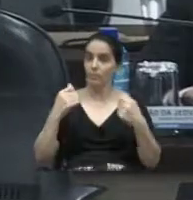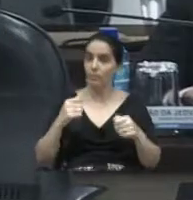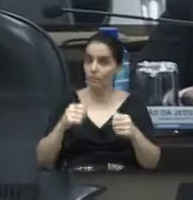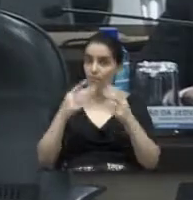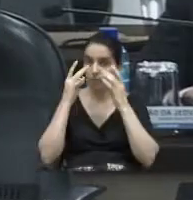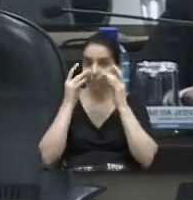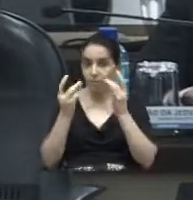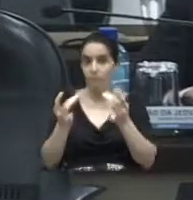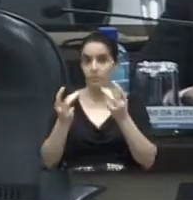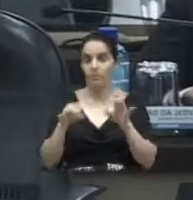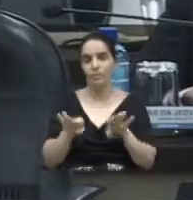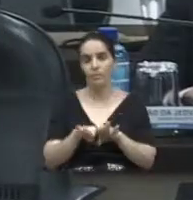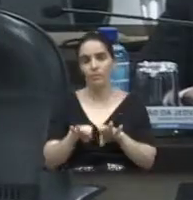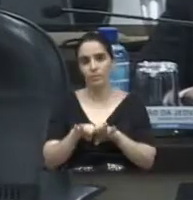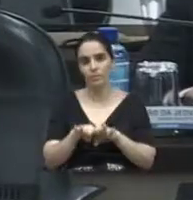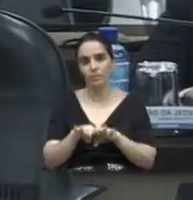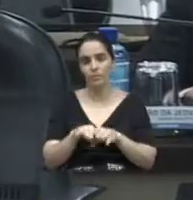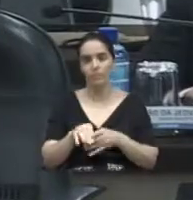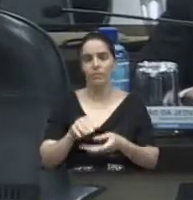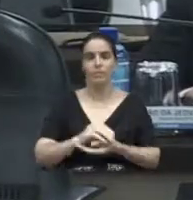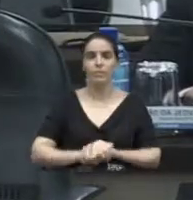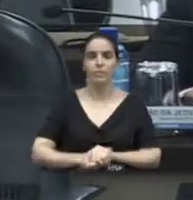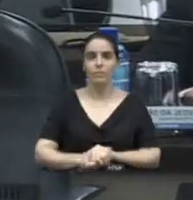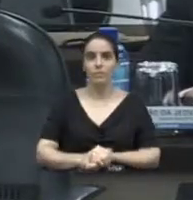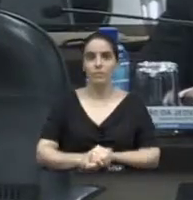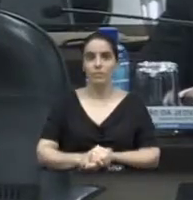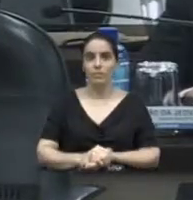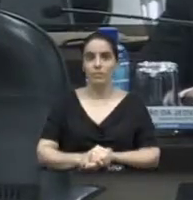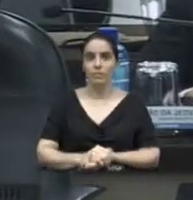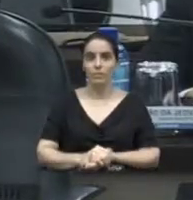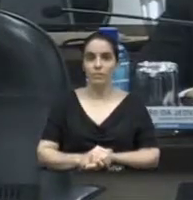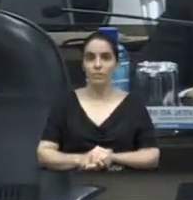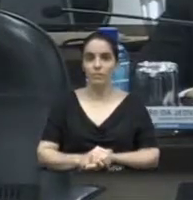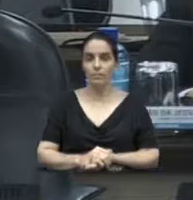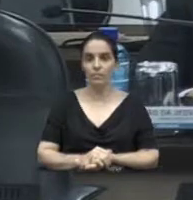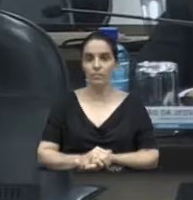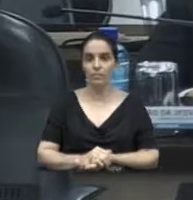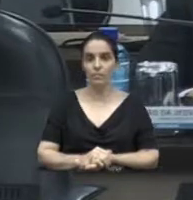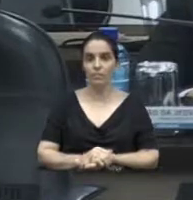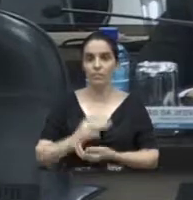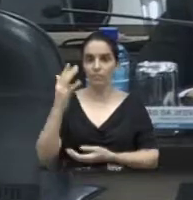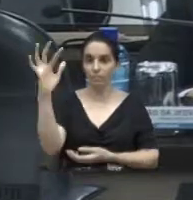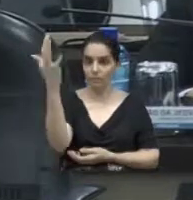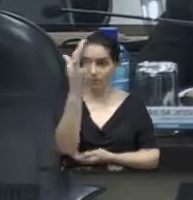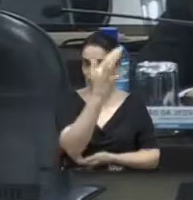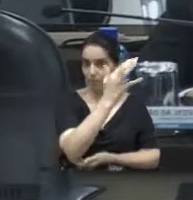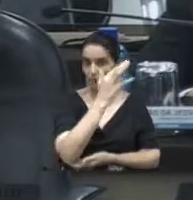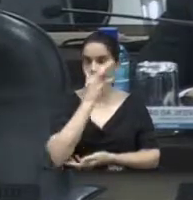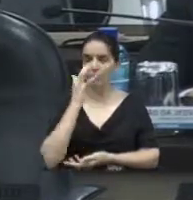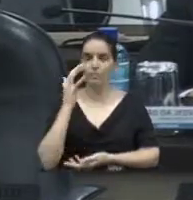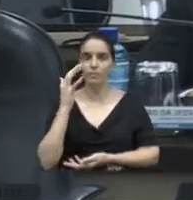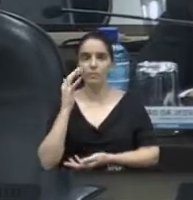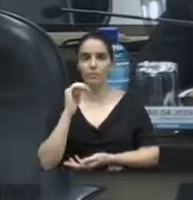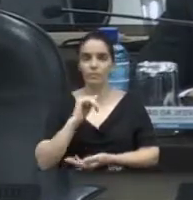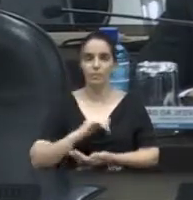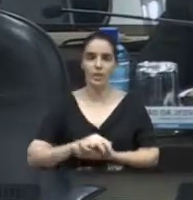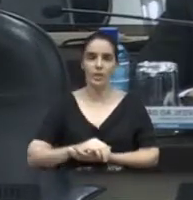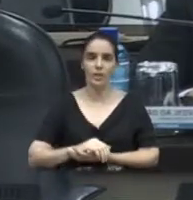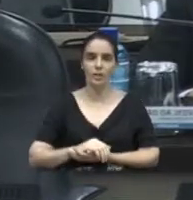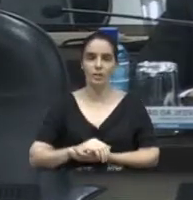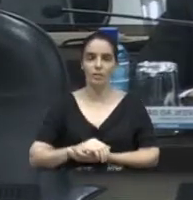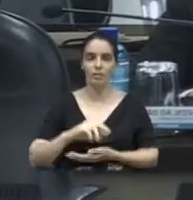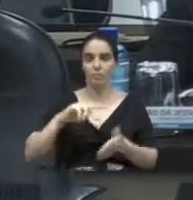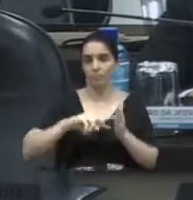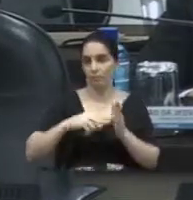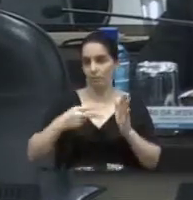E outra coisa que eu gostaria de colocar também é sobre esse fato de meio ambiente. Às vezes as pessoas falam, ah, meio ambiente é abraçar a árvore,